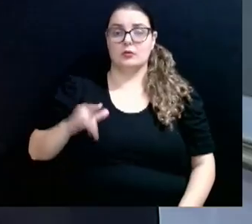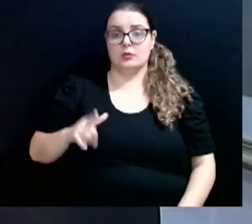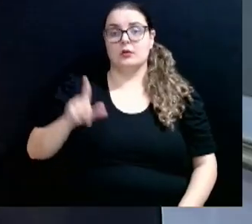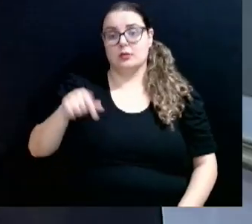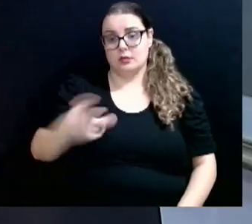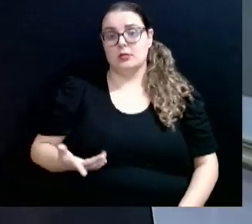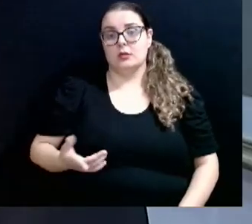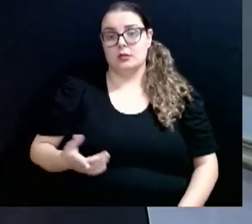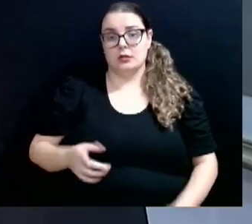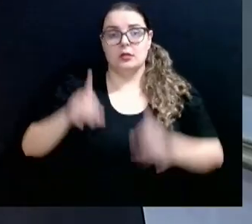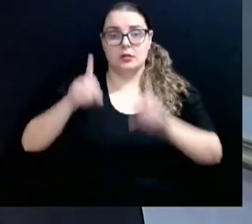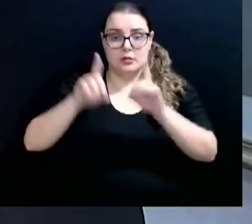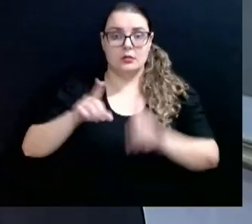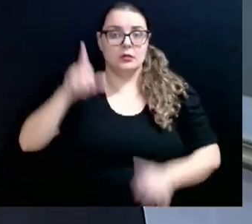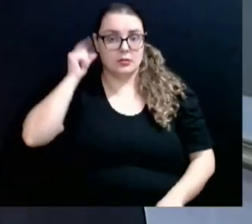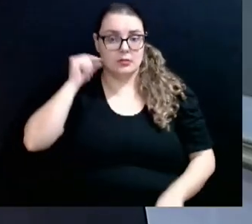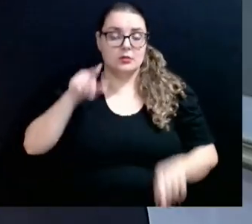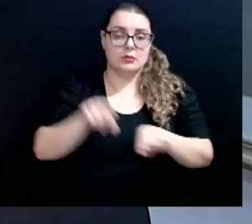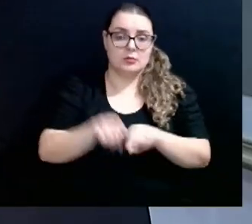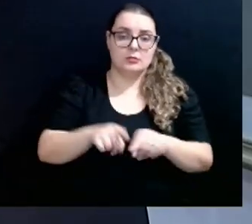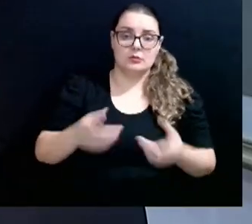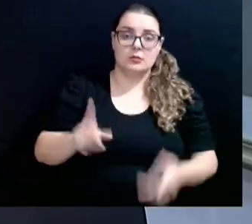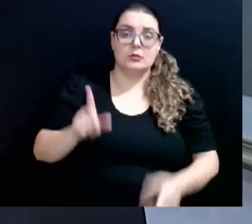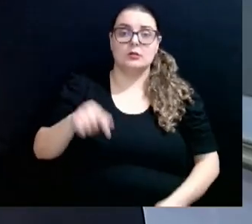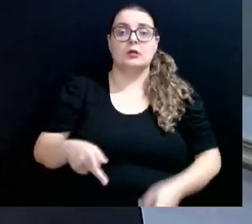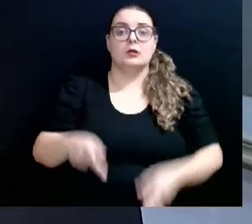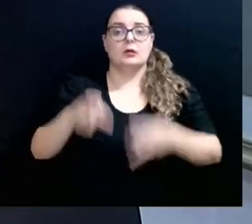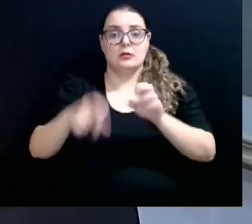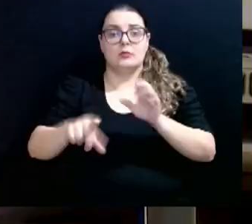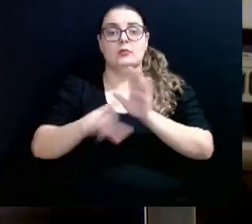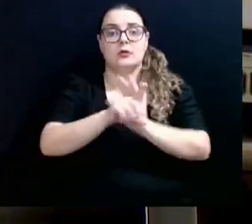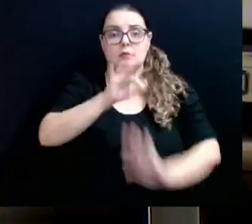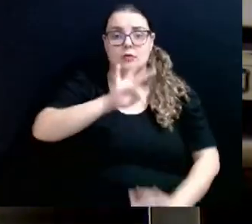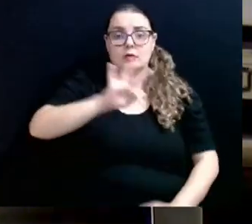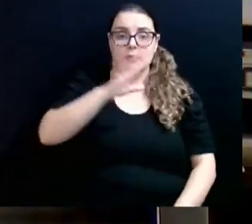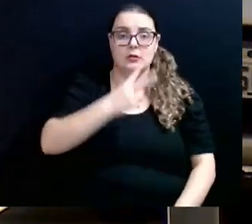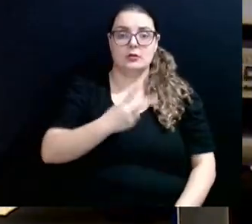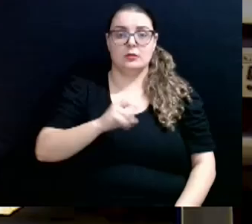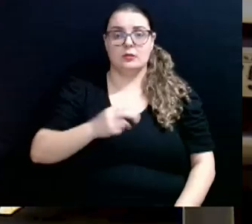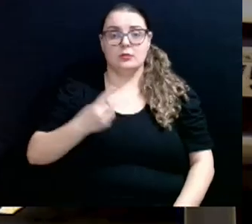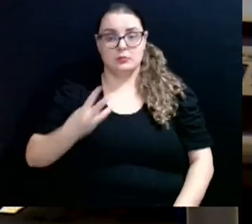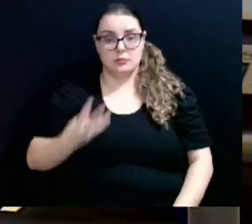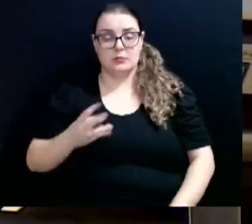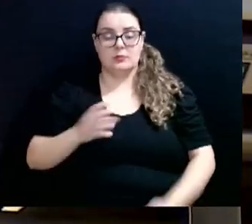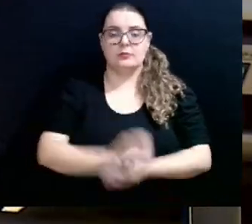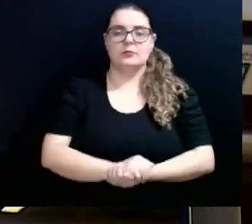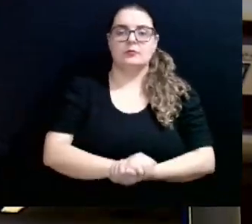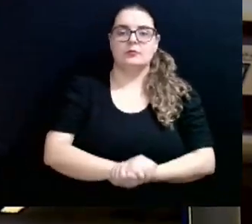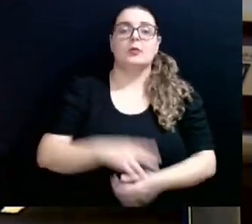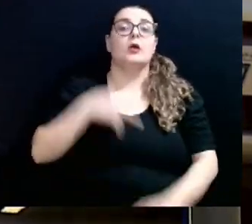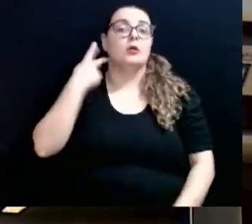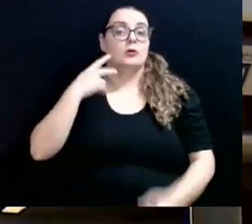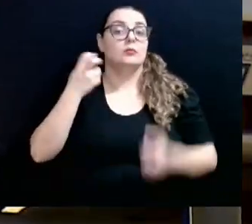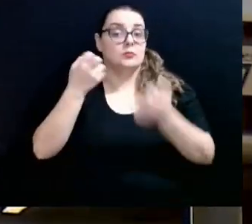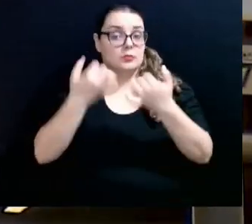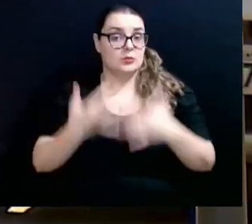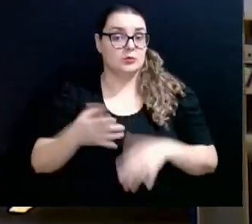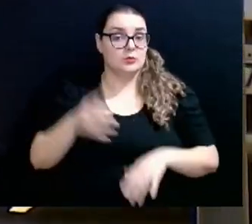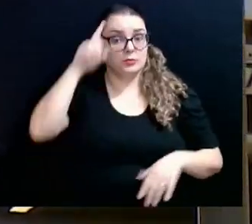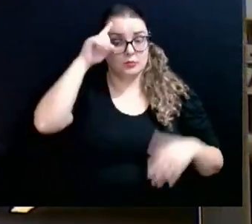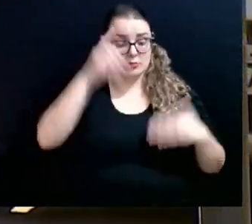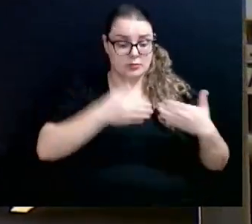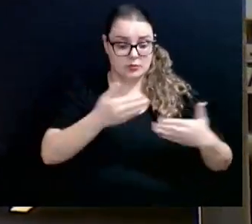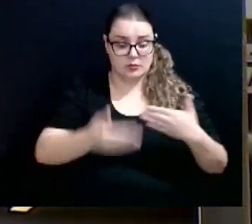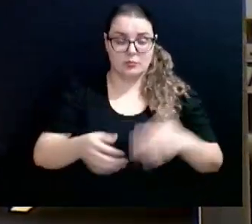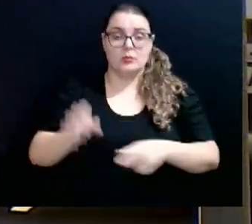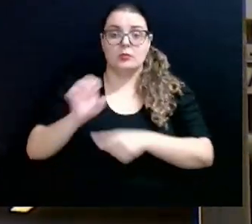auditiva, que também já é reconhecida por uma lei federal de 2023. O vereador explica que, na prática, o Estado já